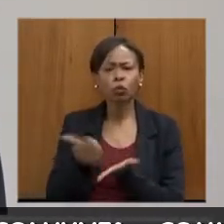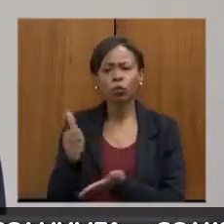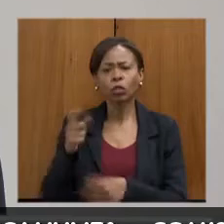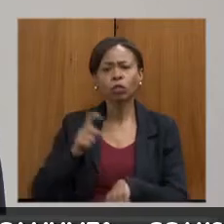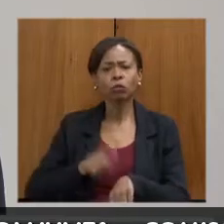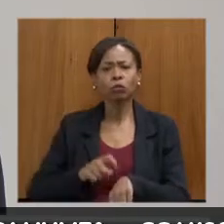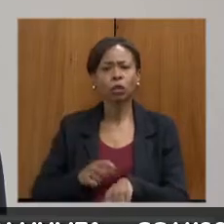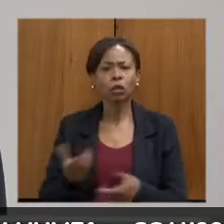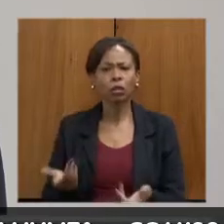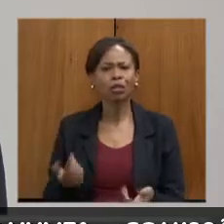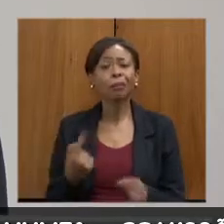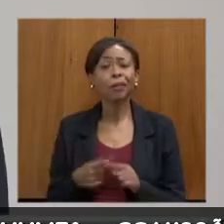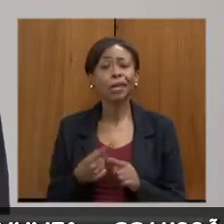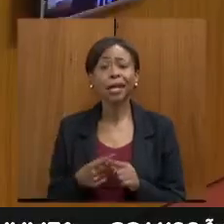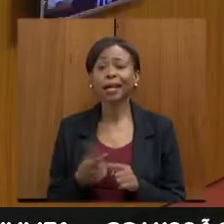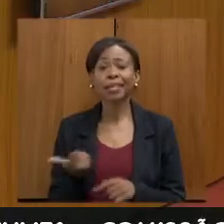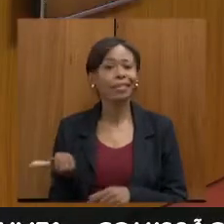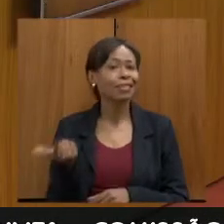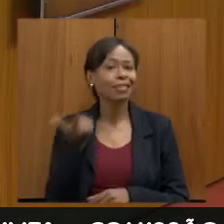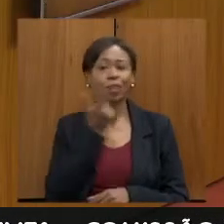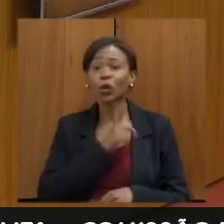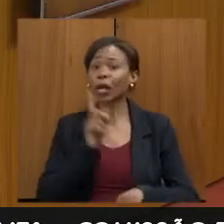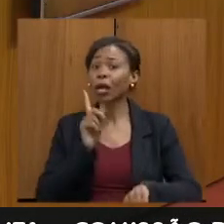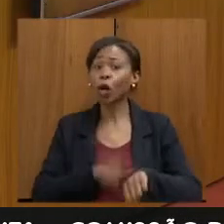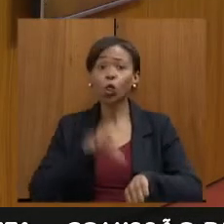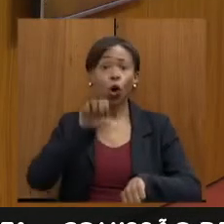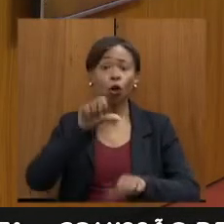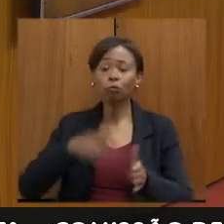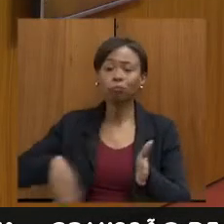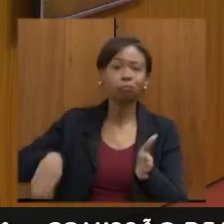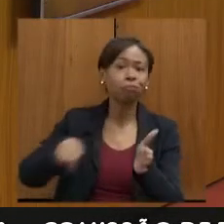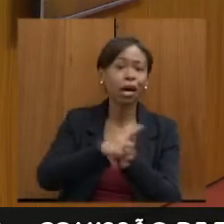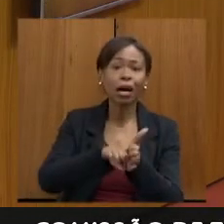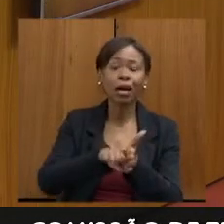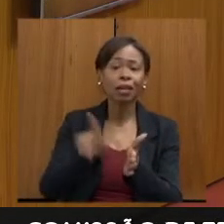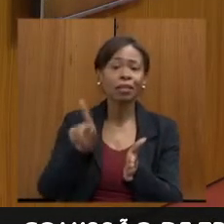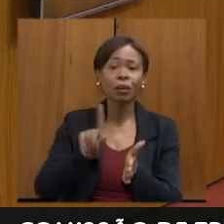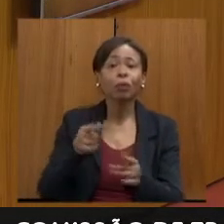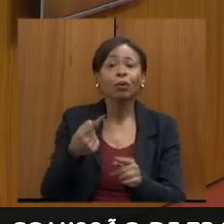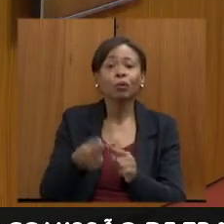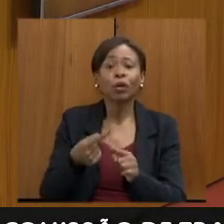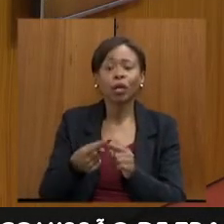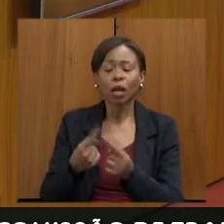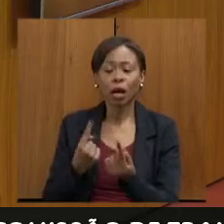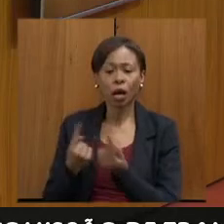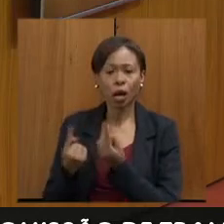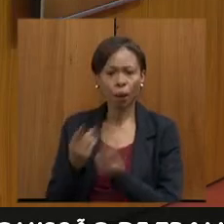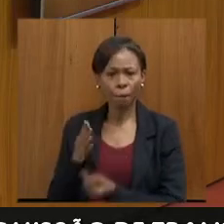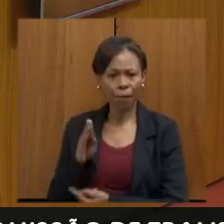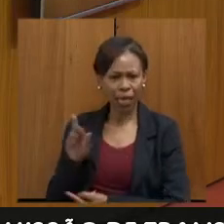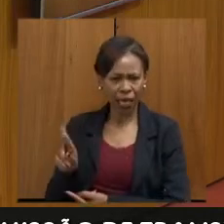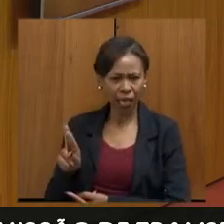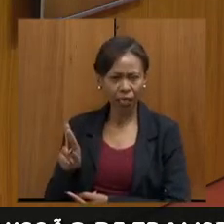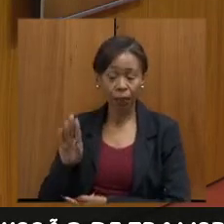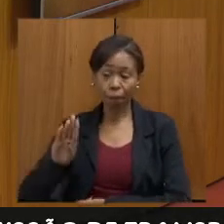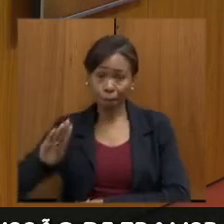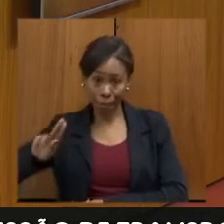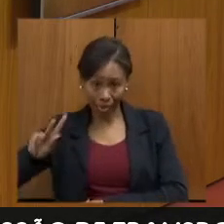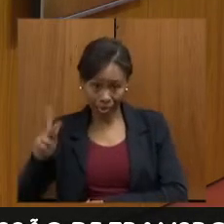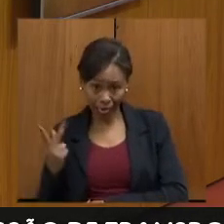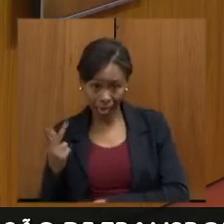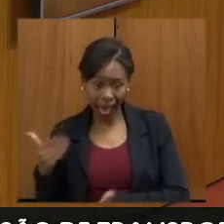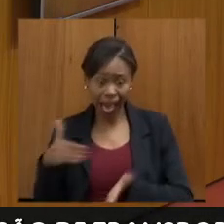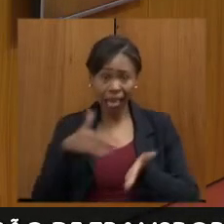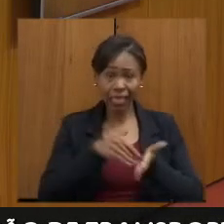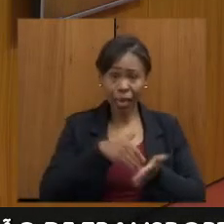eles não conseguiram chegar 9 horas da manhã a rodovia que liga Belo Horizonte com a região de Brumadinho ela é